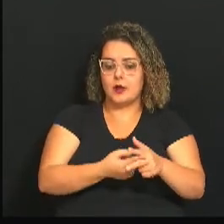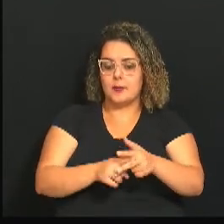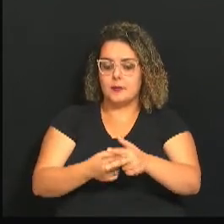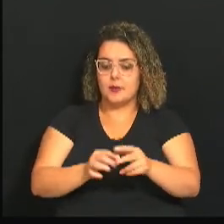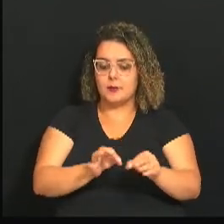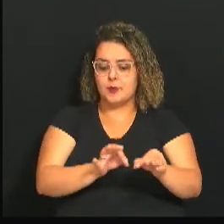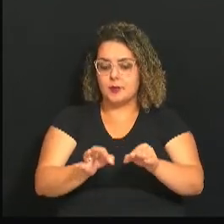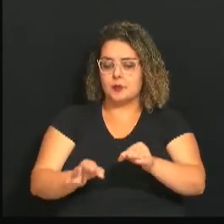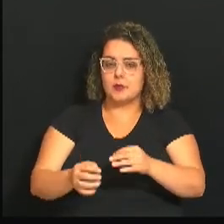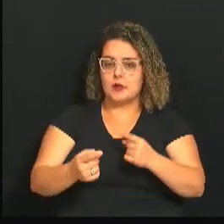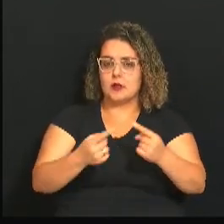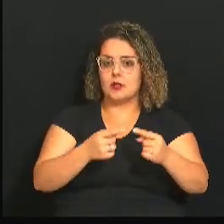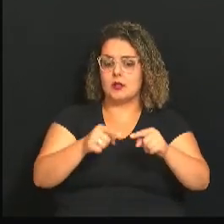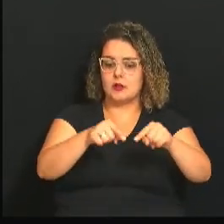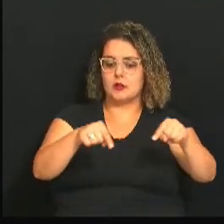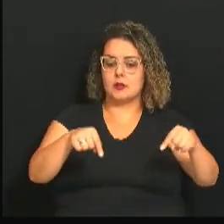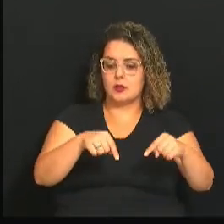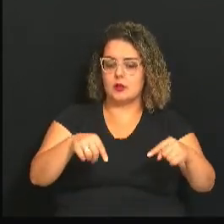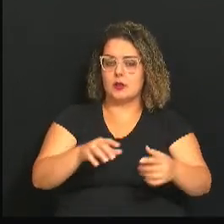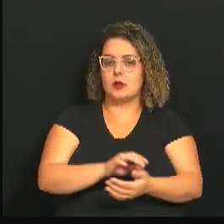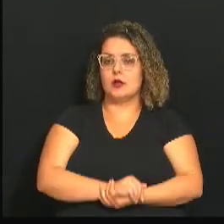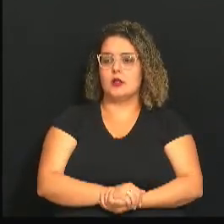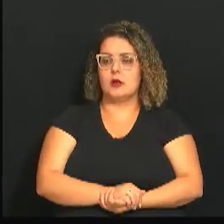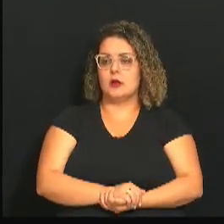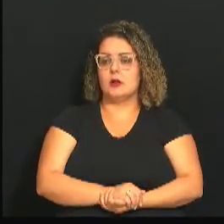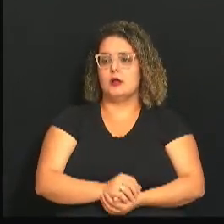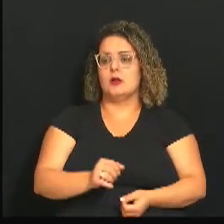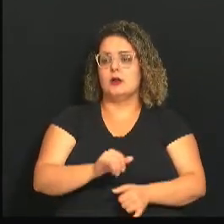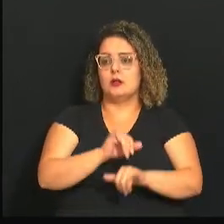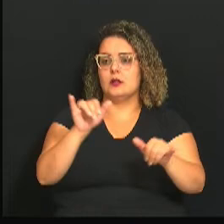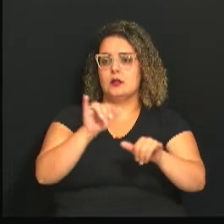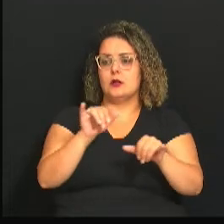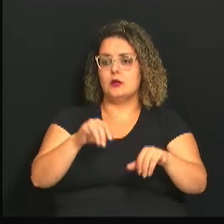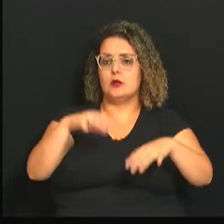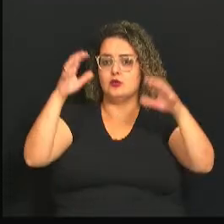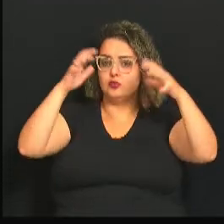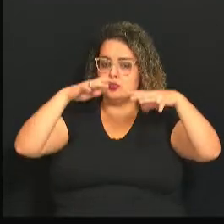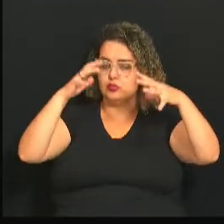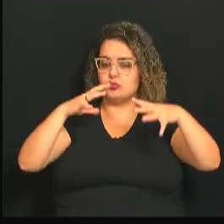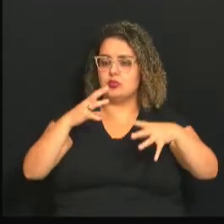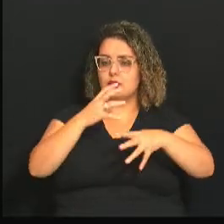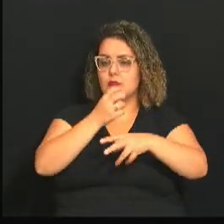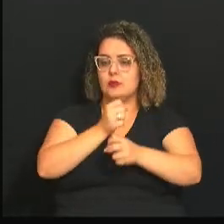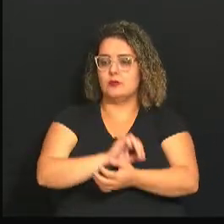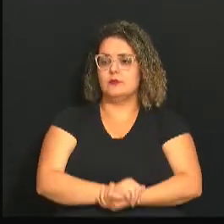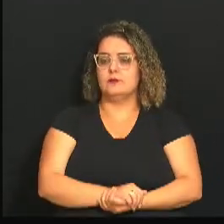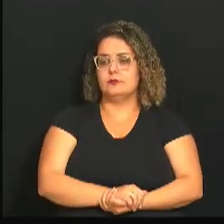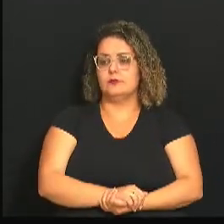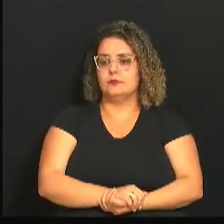principalmente naquele trecho que é onde a gente tem notícia também de muitas situações.